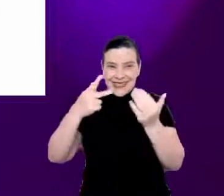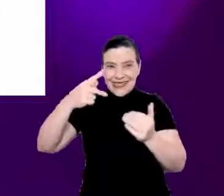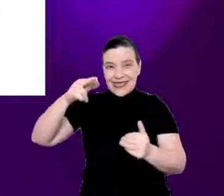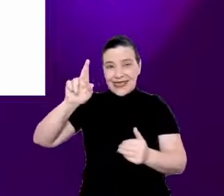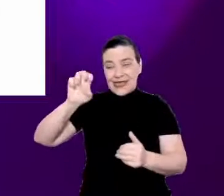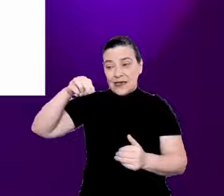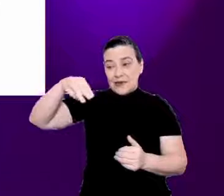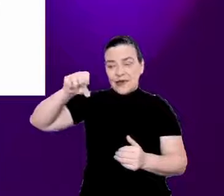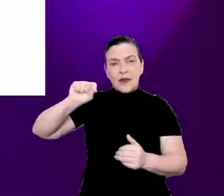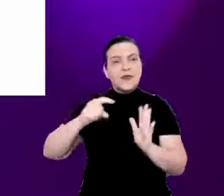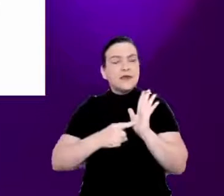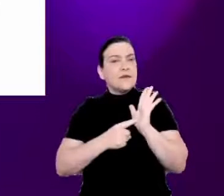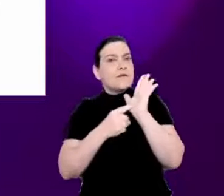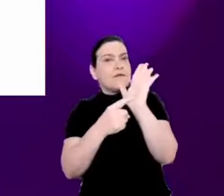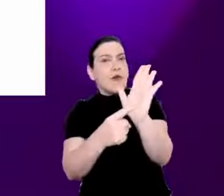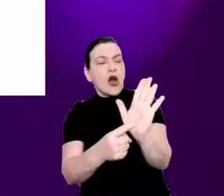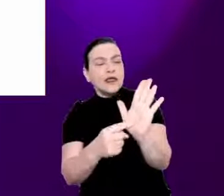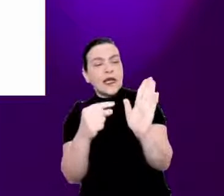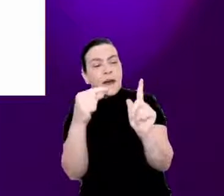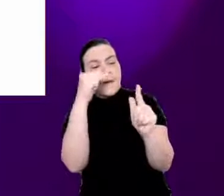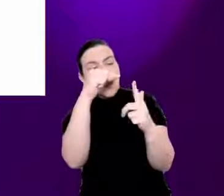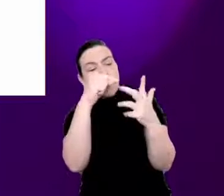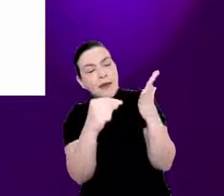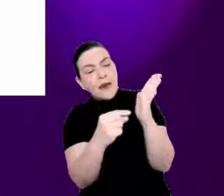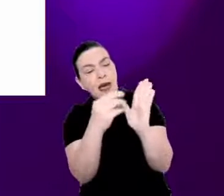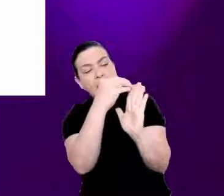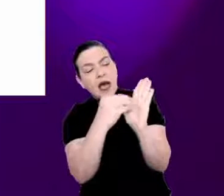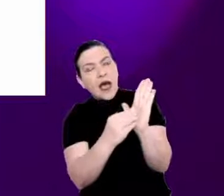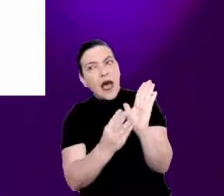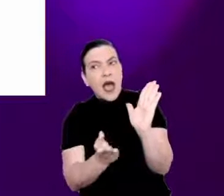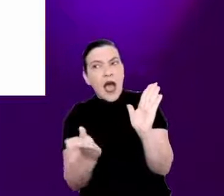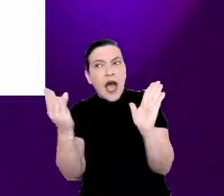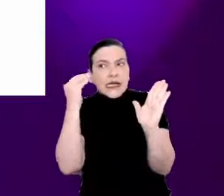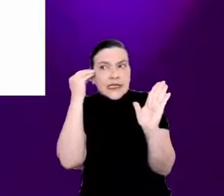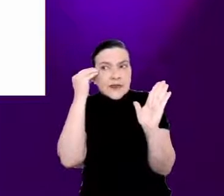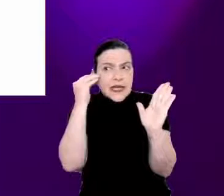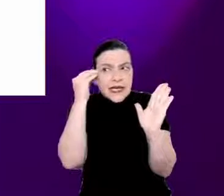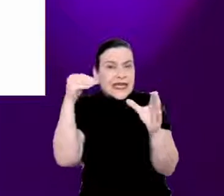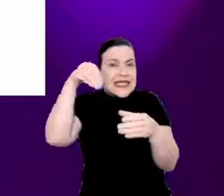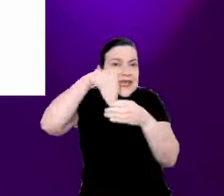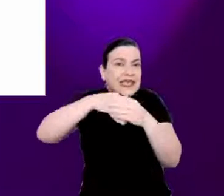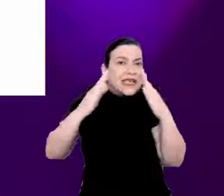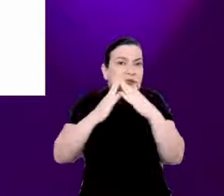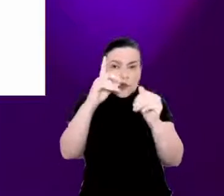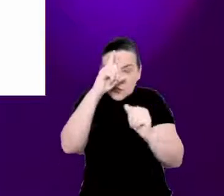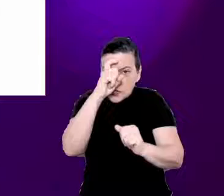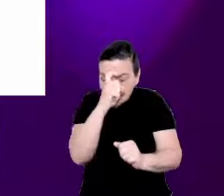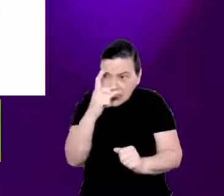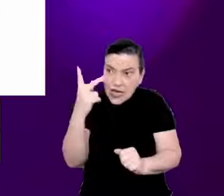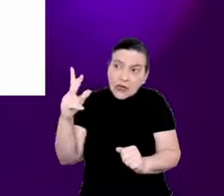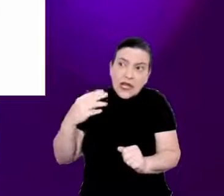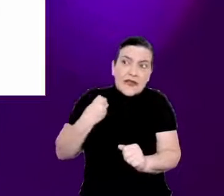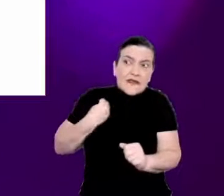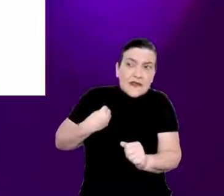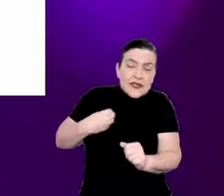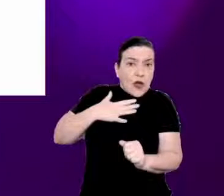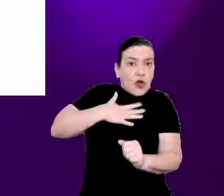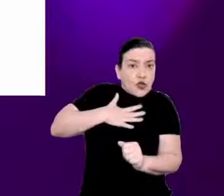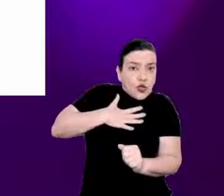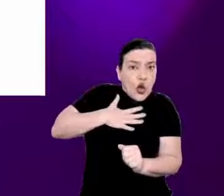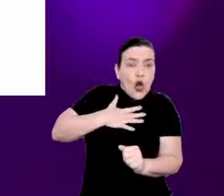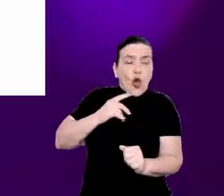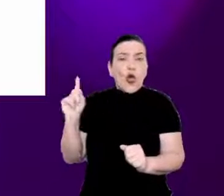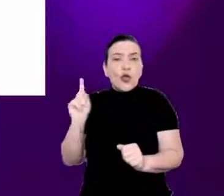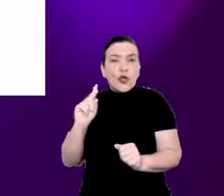perspectivas e evidências sobre a experiência vivida, sobre o que ele viveu e o que ele está nos